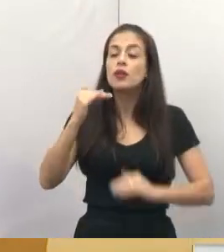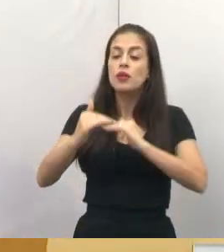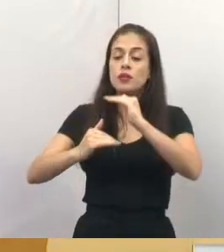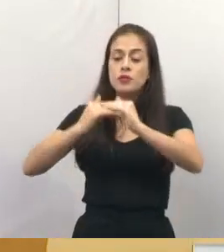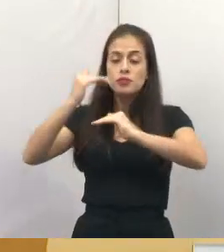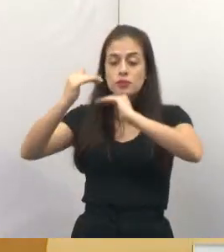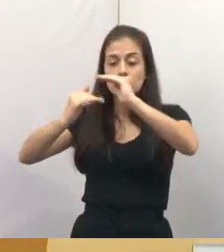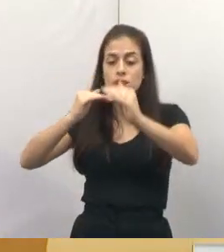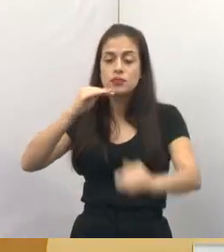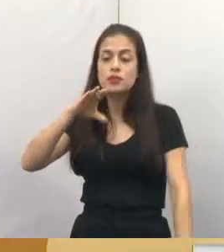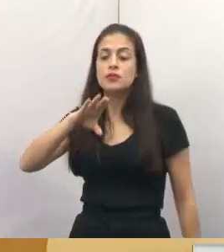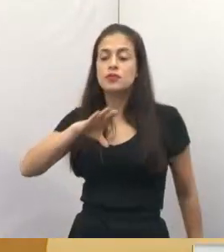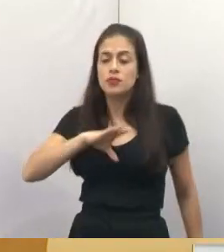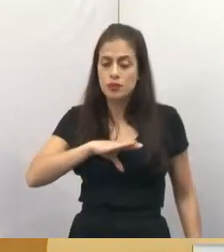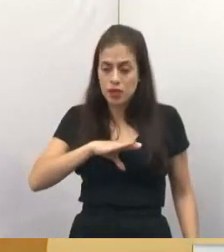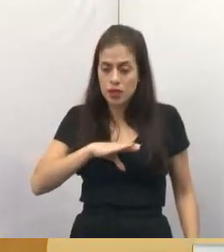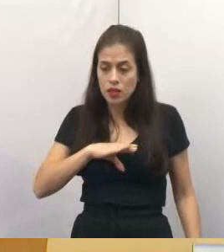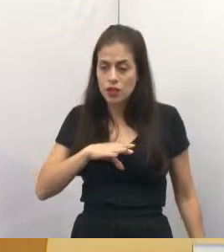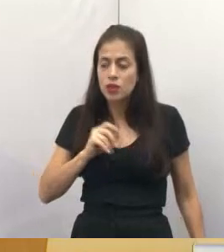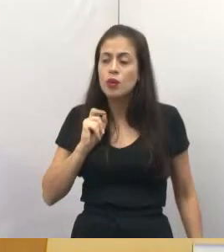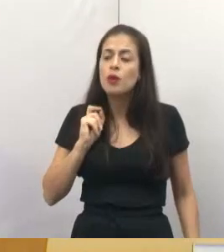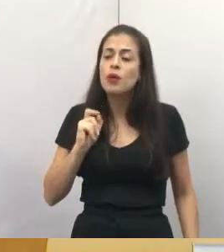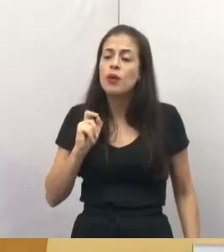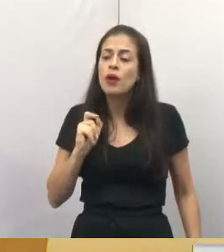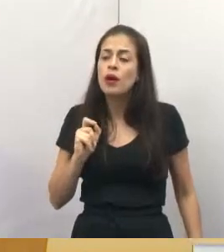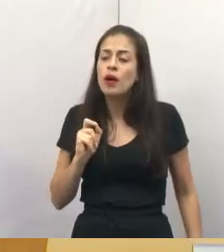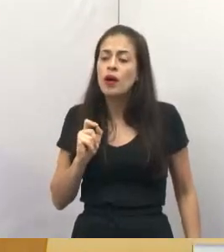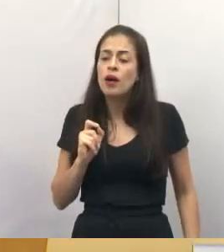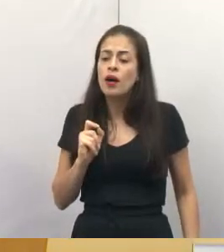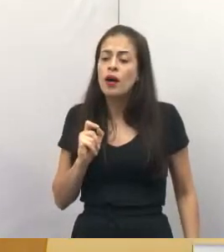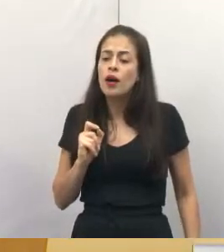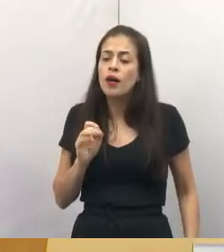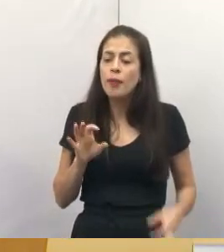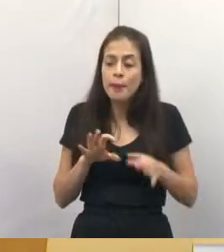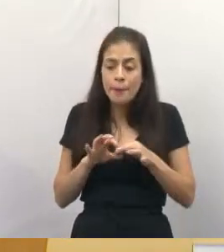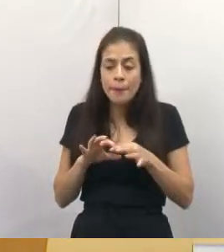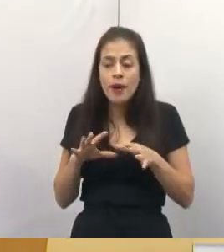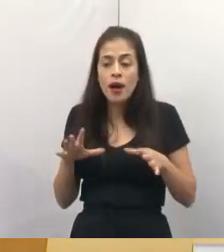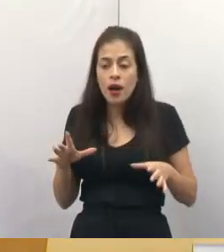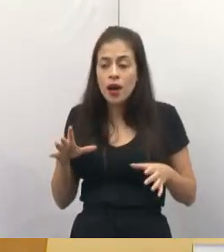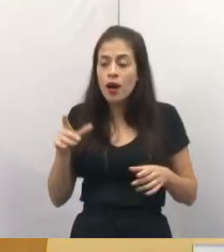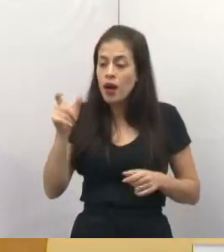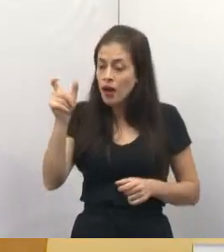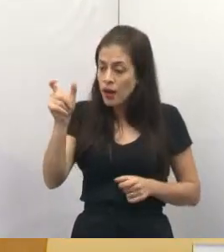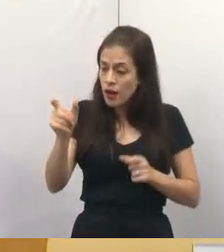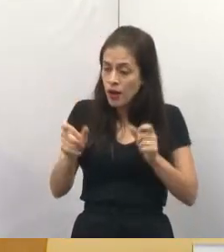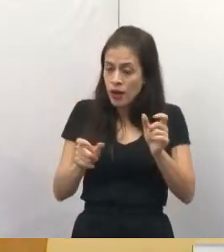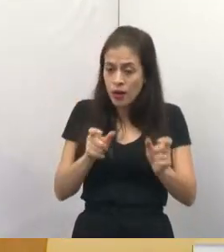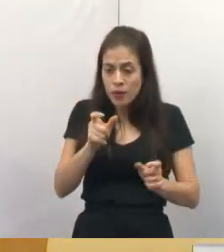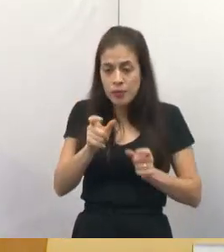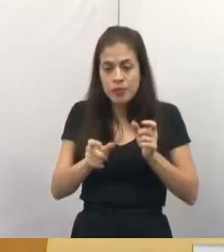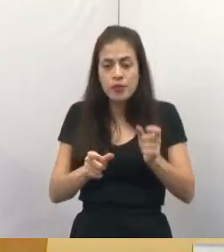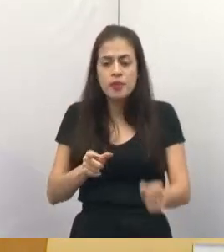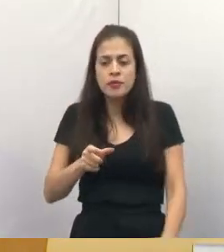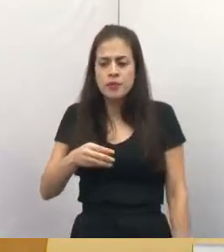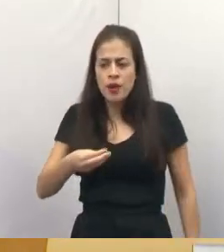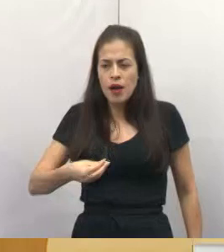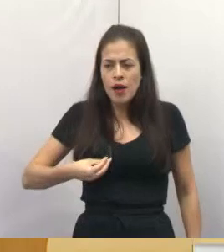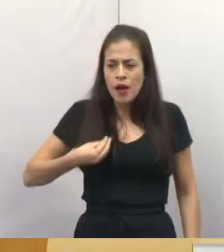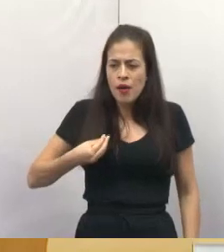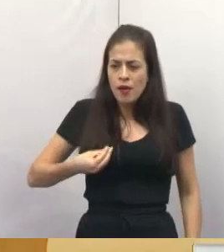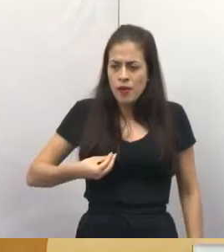da cidade, que é permitir com que as pessoas, os munícipes da nossa